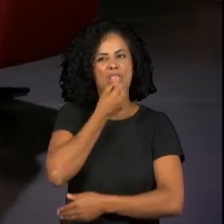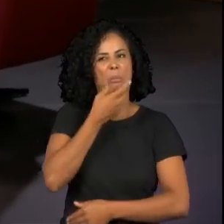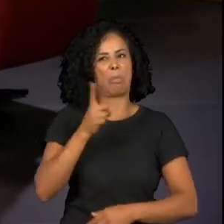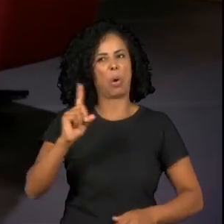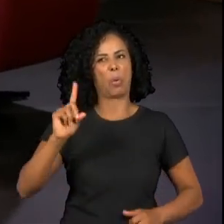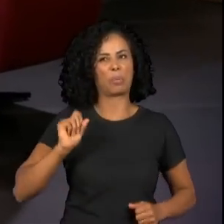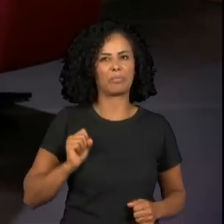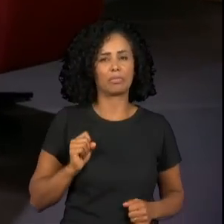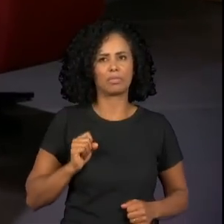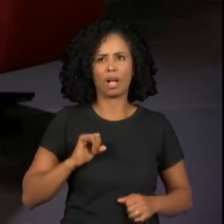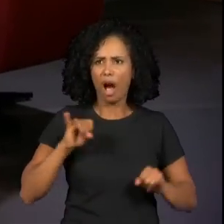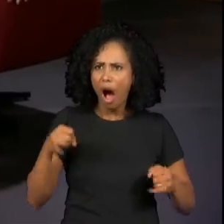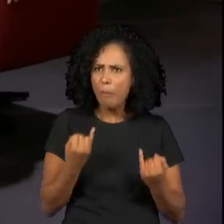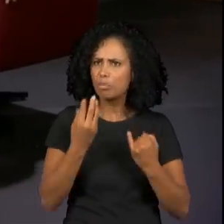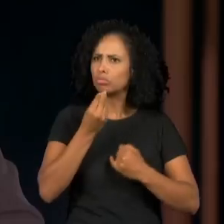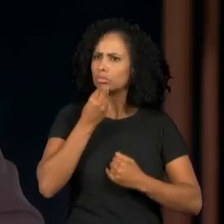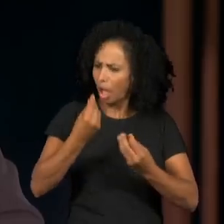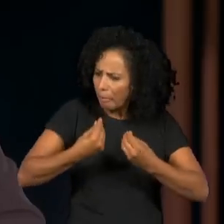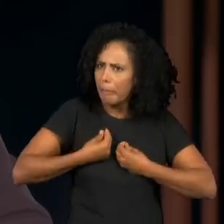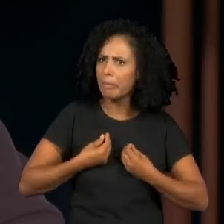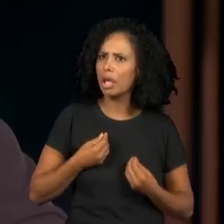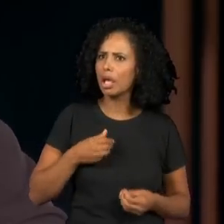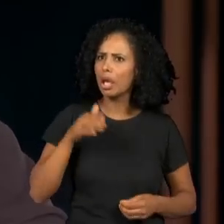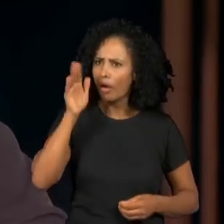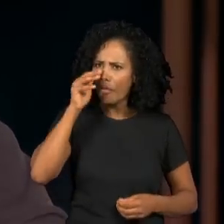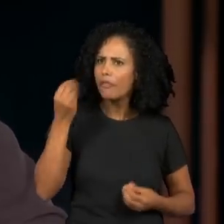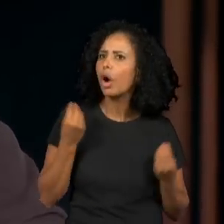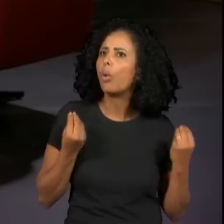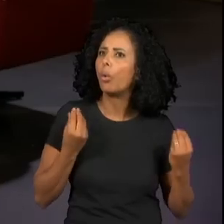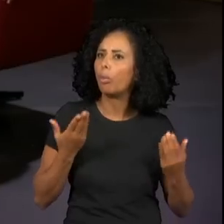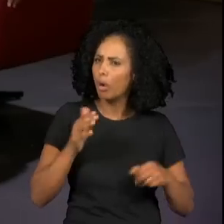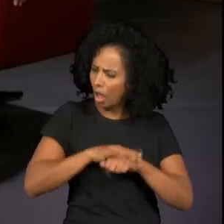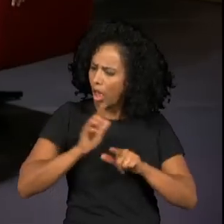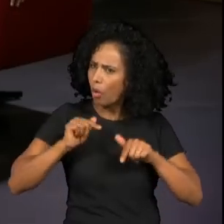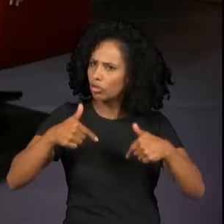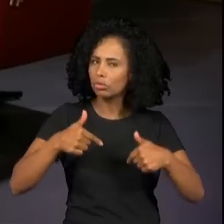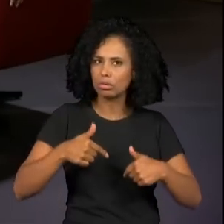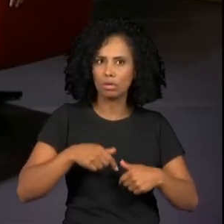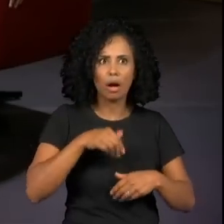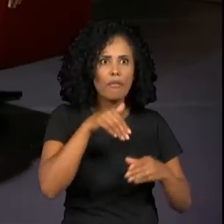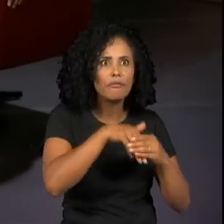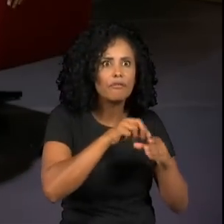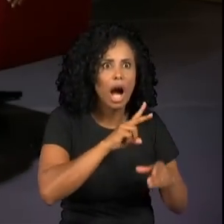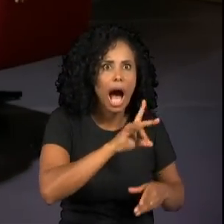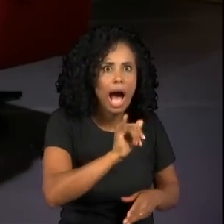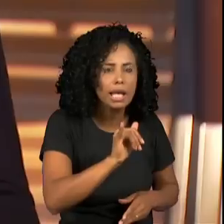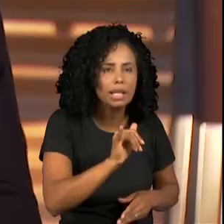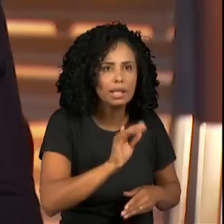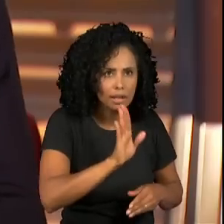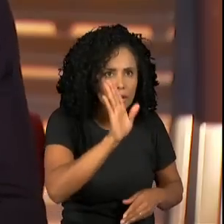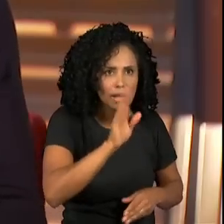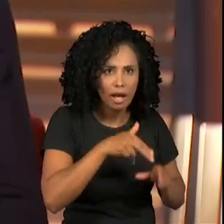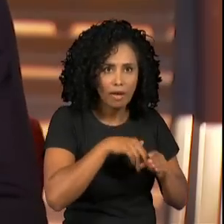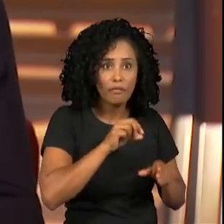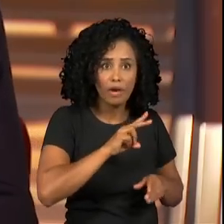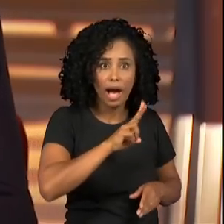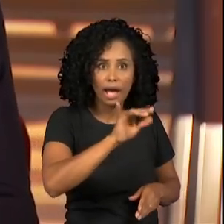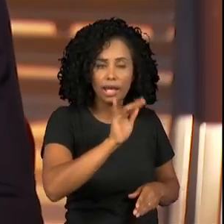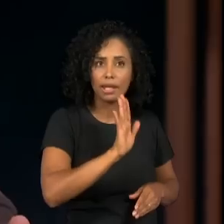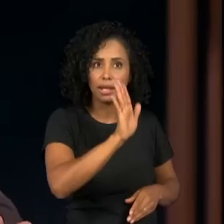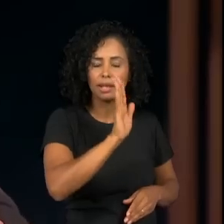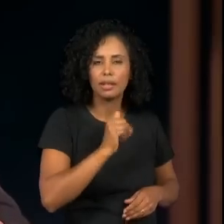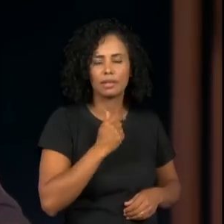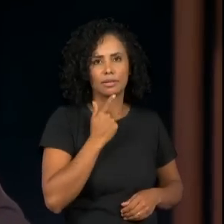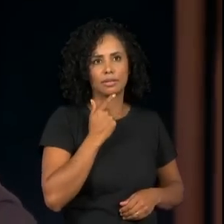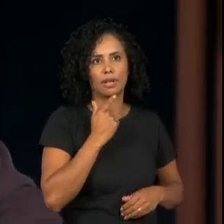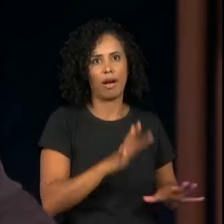dá uma oportunidade para tu ver, cara. Claro. Você vai se candidatar? Não. Não, você falou, na oportunidade, já estou querendo te dar. E muita gente que está nos vendo